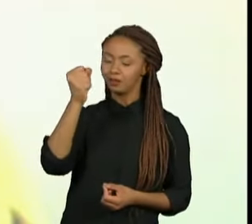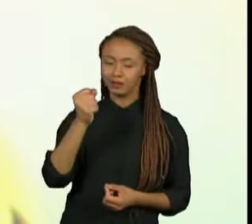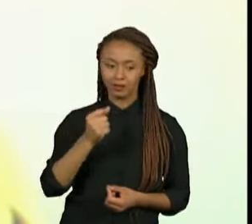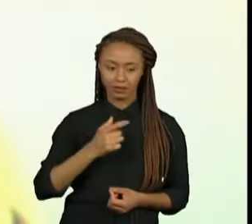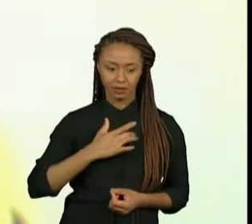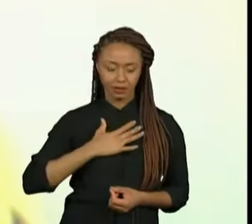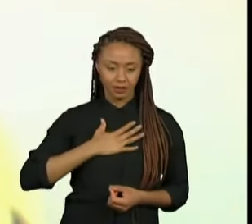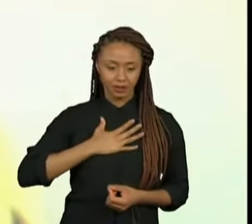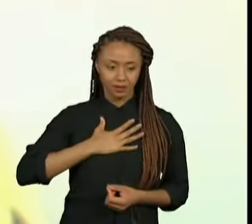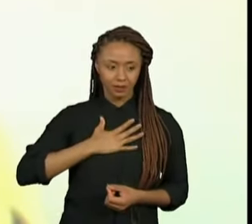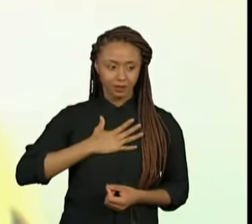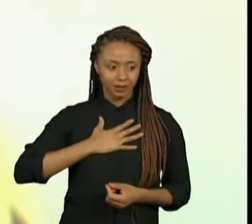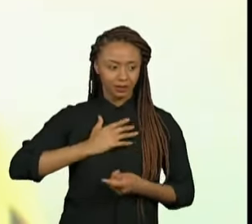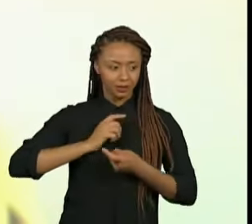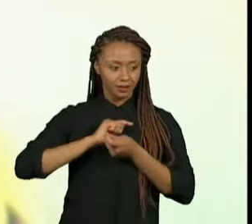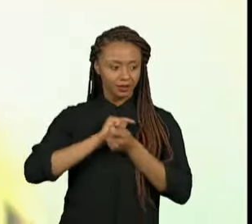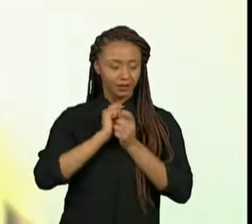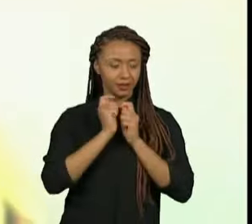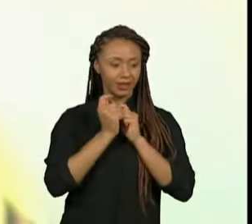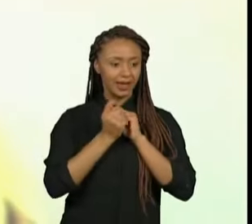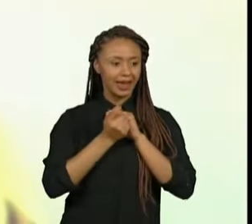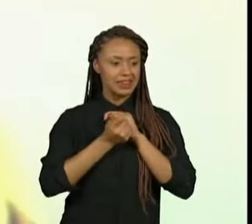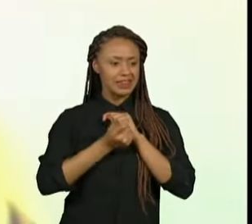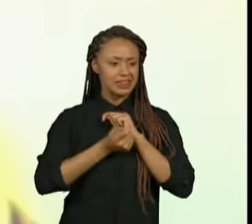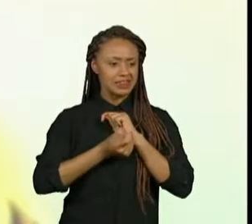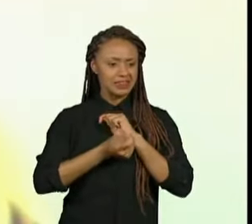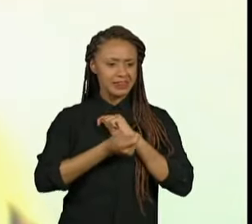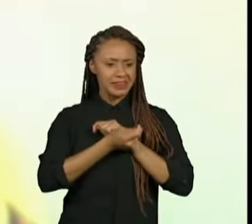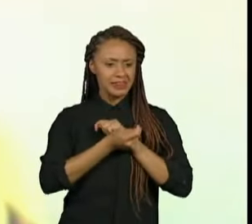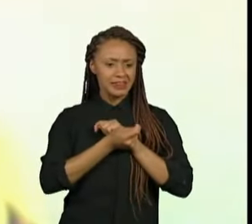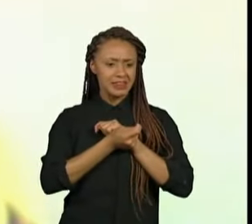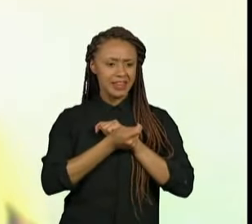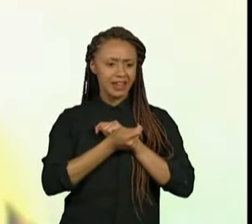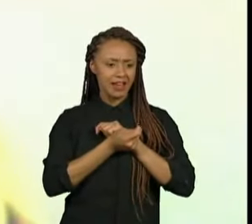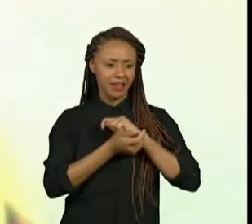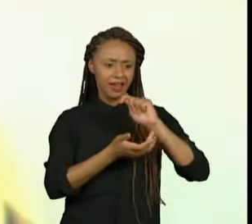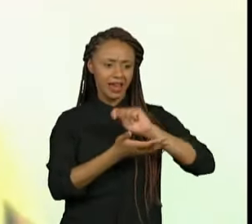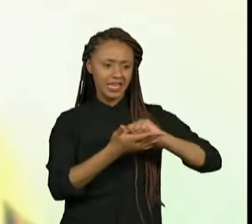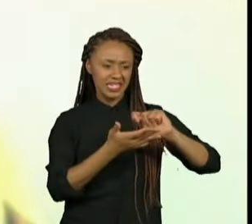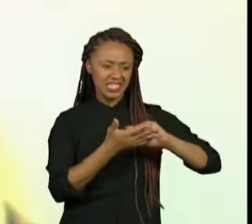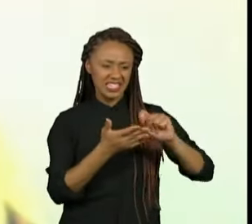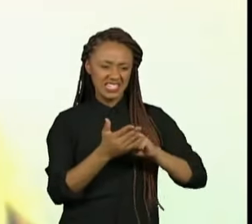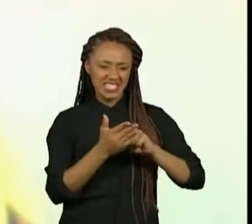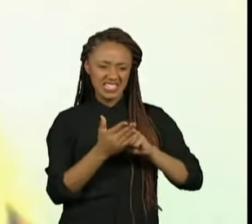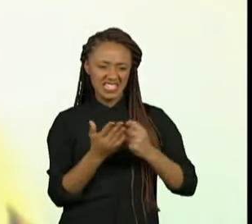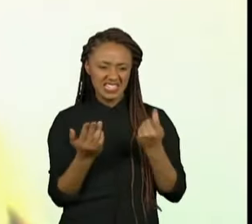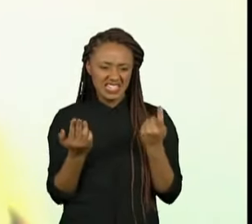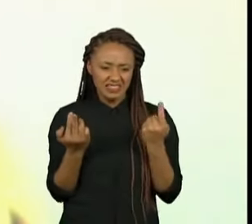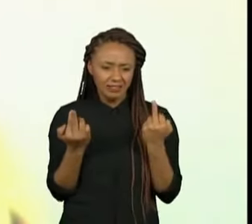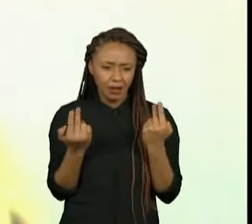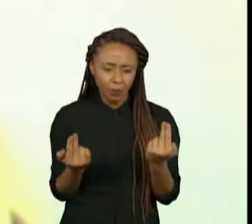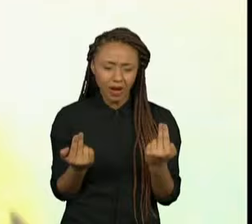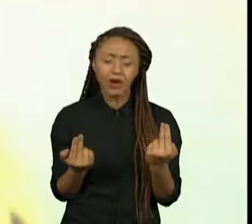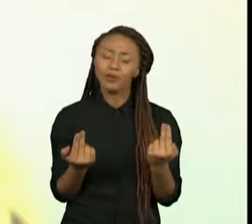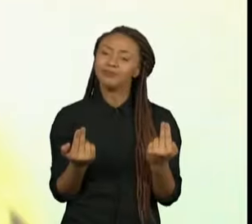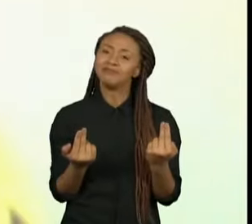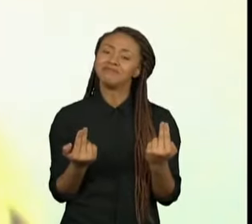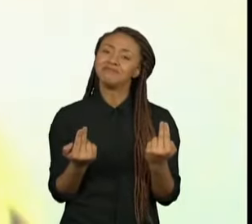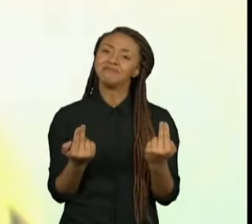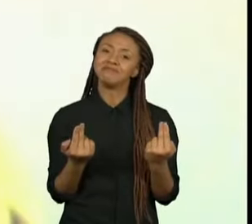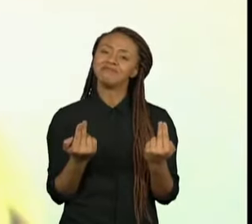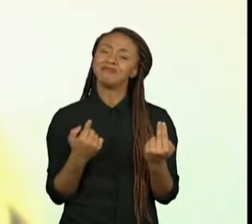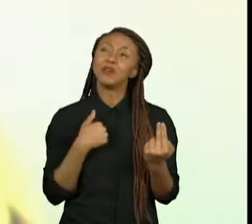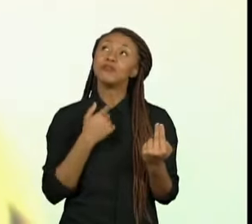isso da forma mais fiel possível para a escrita, eu faria, né?